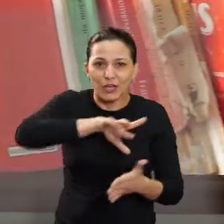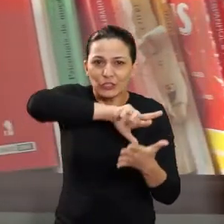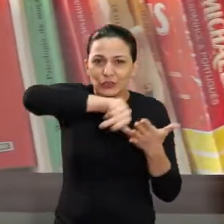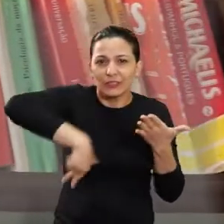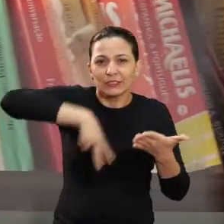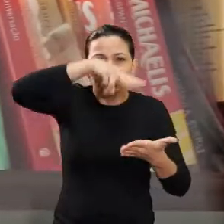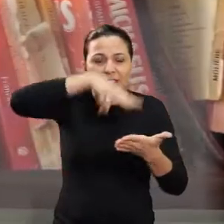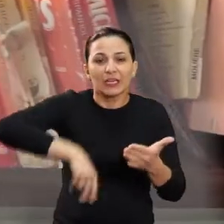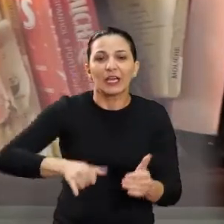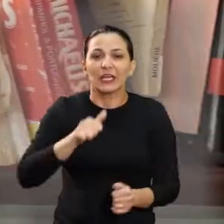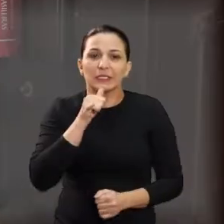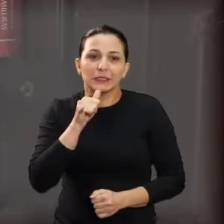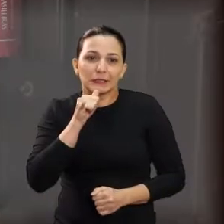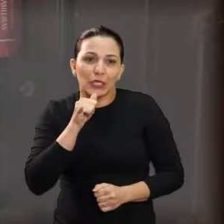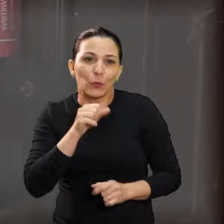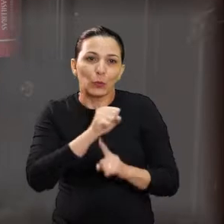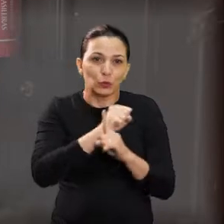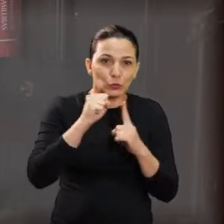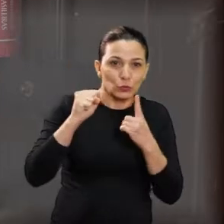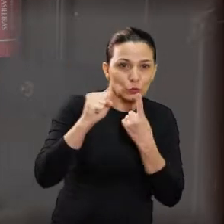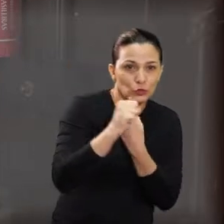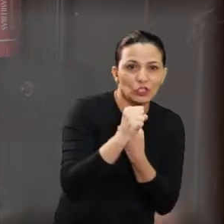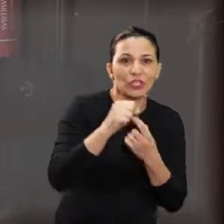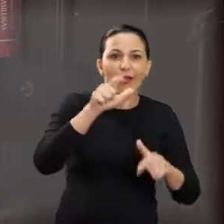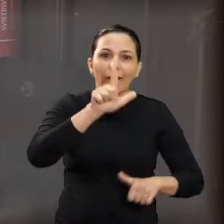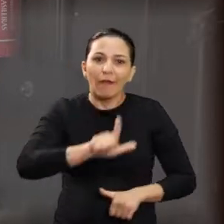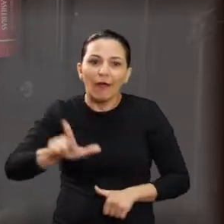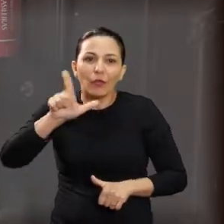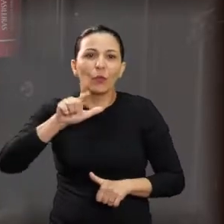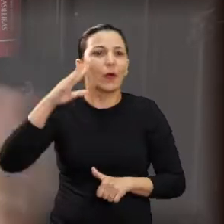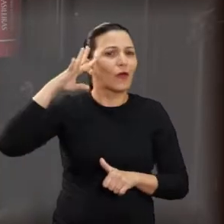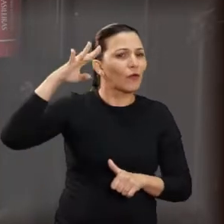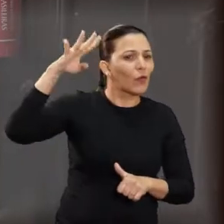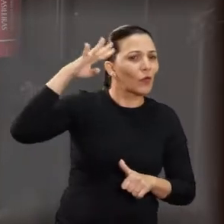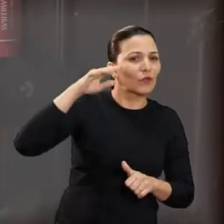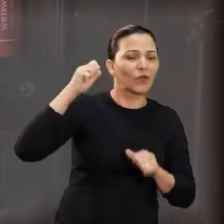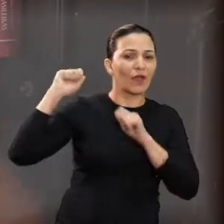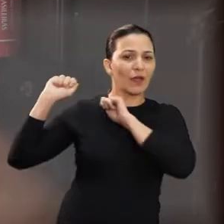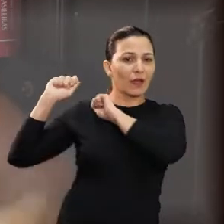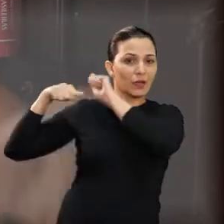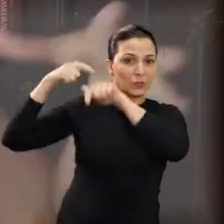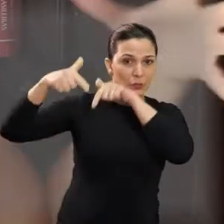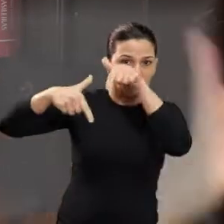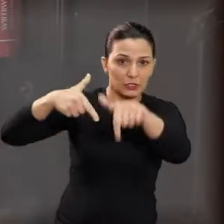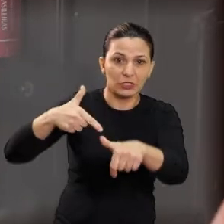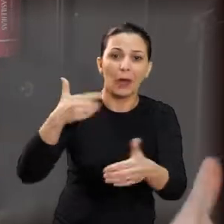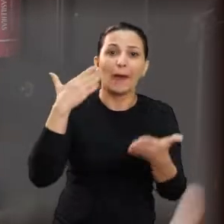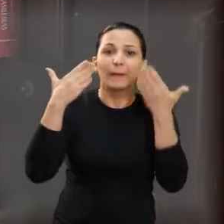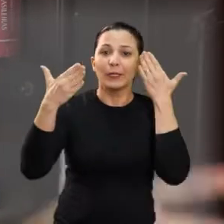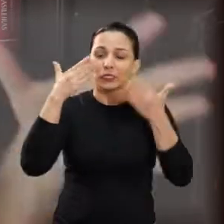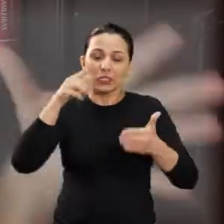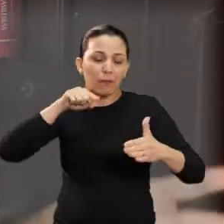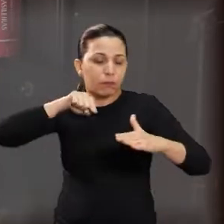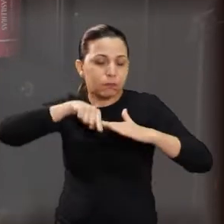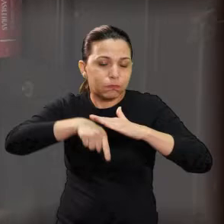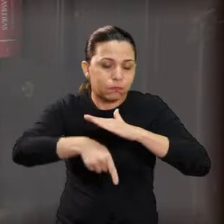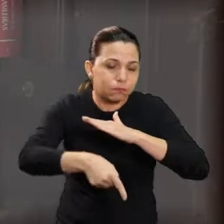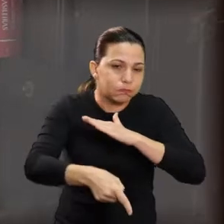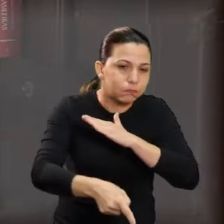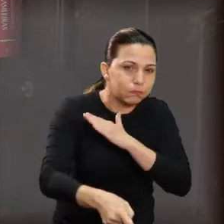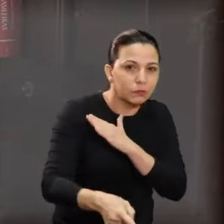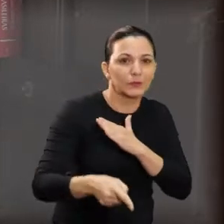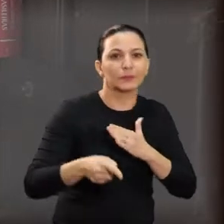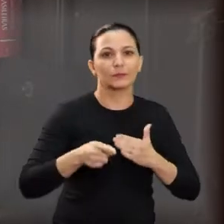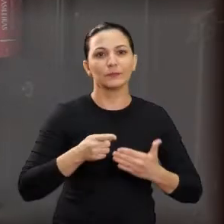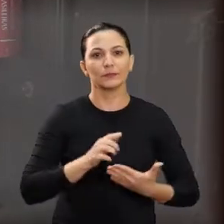de crítica literária, de filosofia, de antropologia, de psicologia. Várias áreas eu tive que